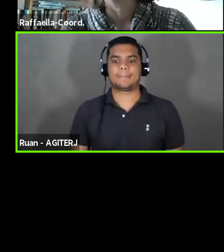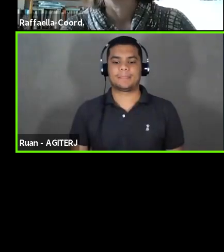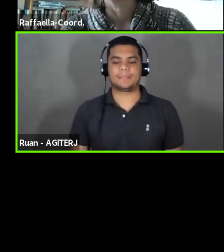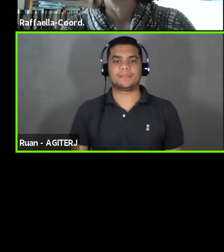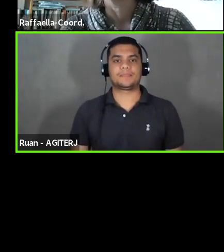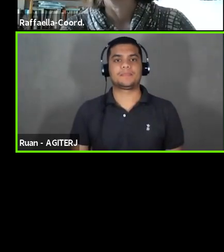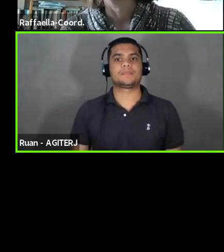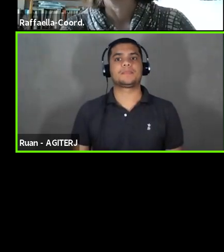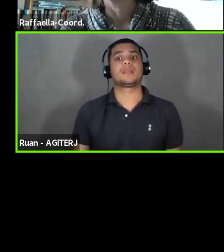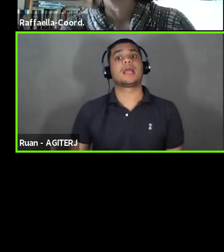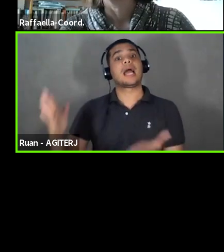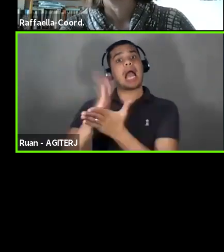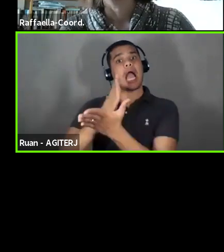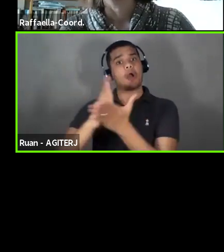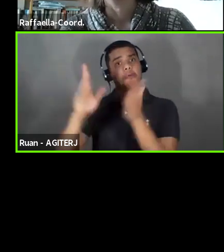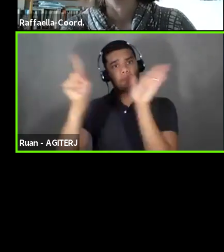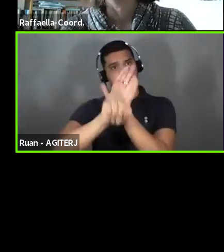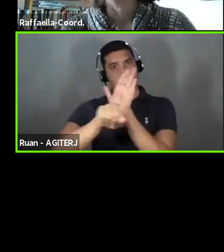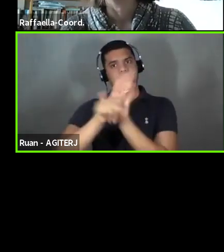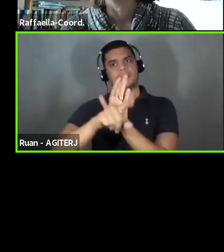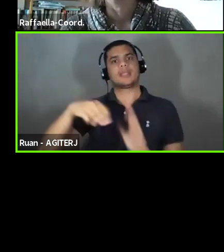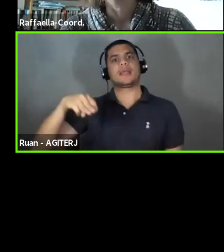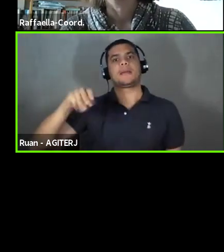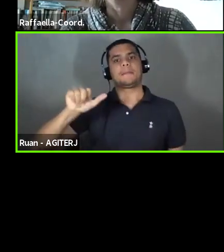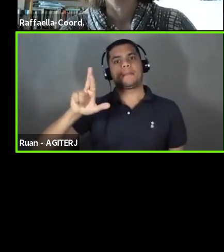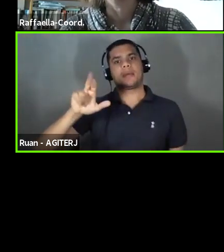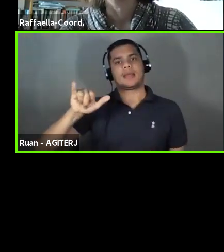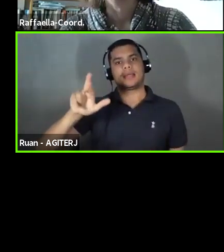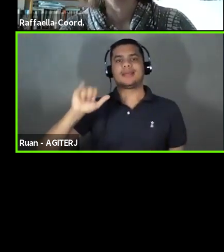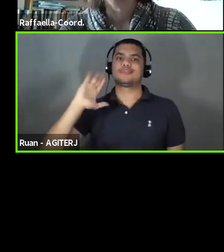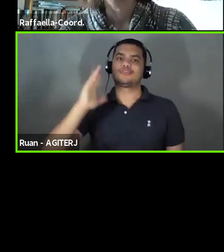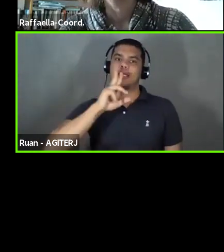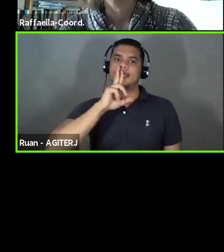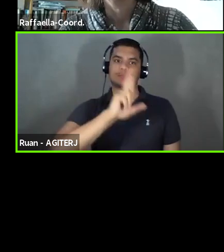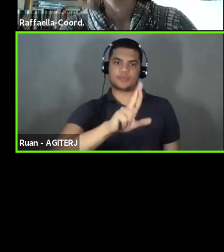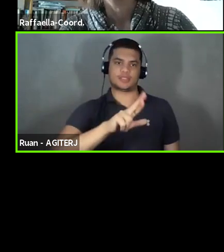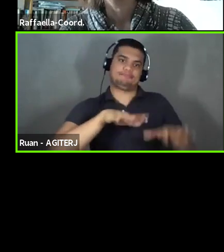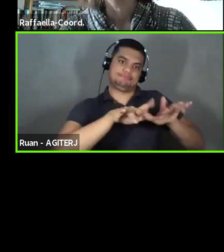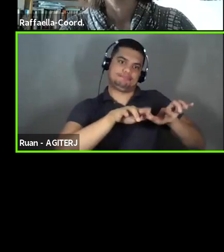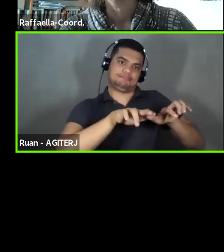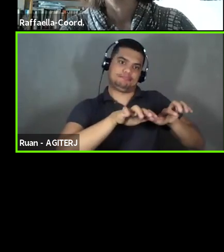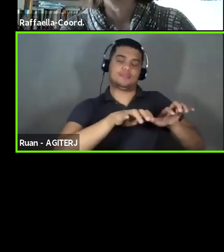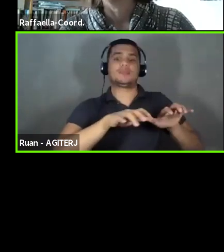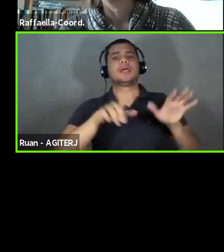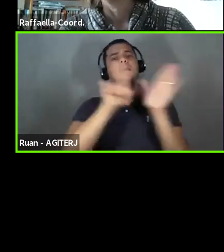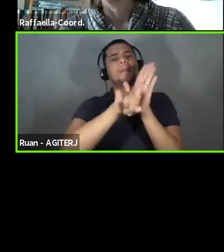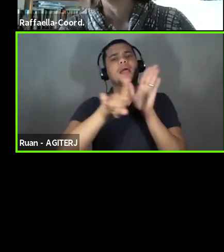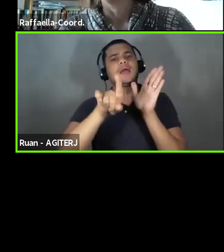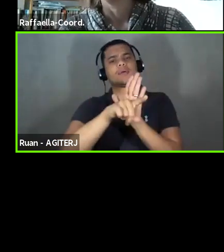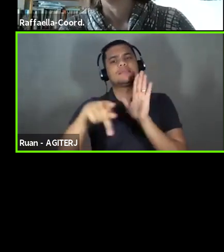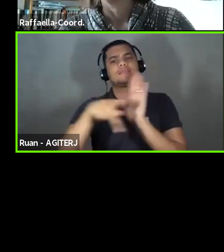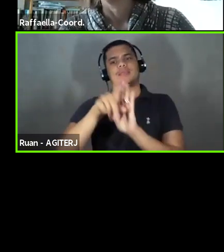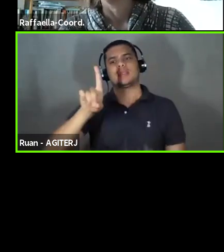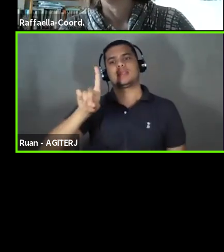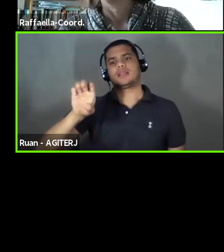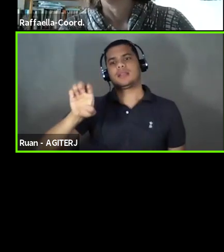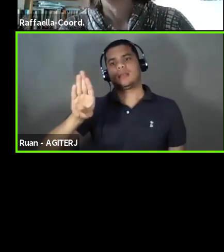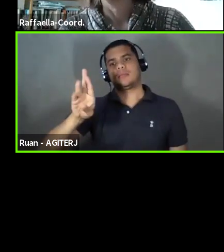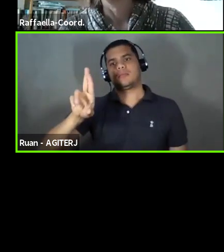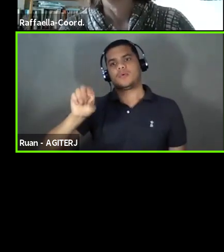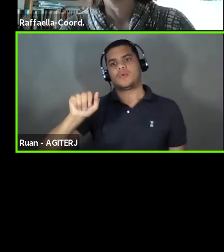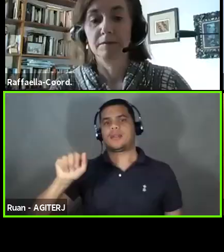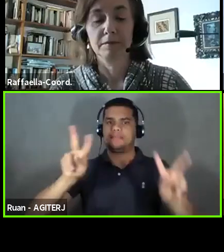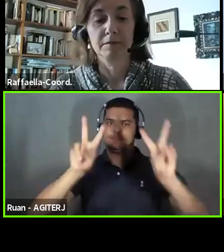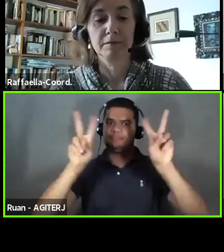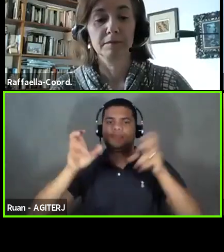Algumas perguntas aqui, eu acho que a Mariana já respondeu pelo chat, que eram perguntas para a Débora em relação